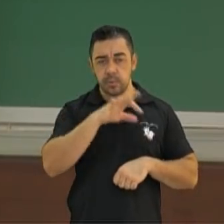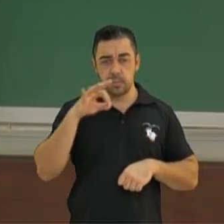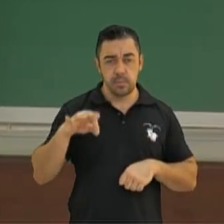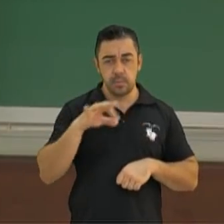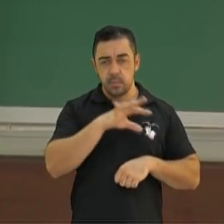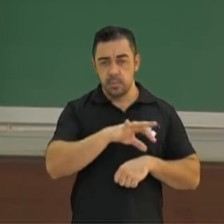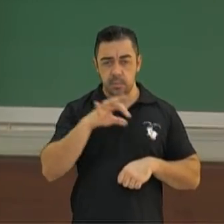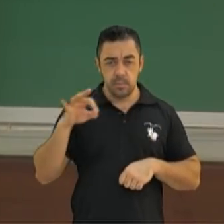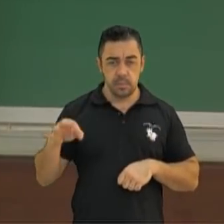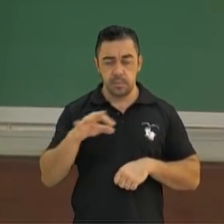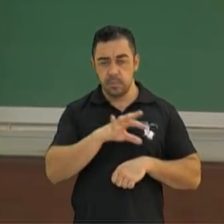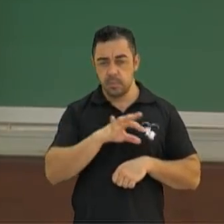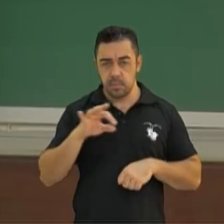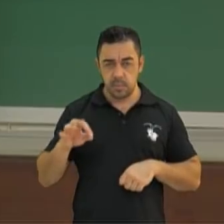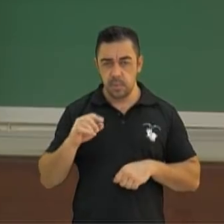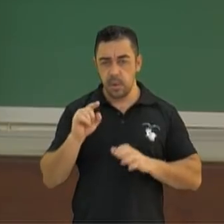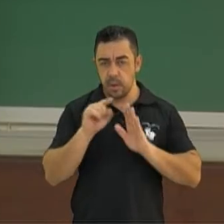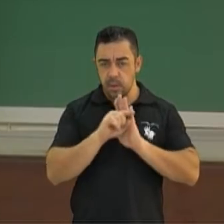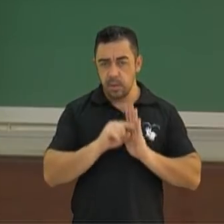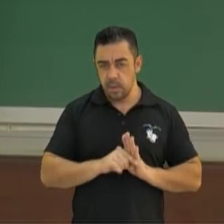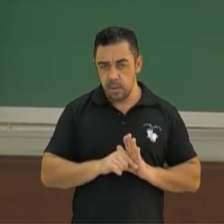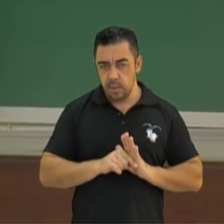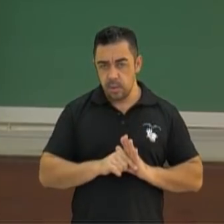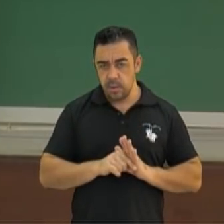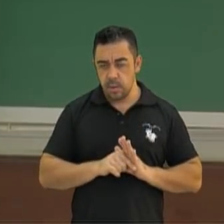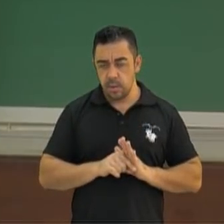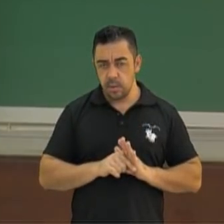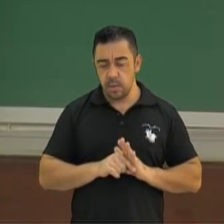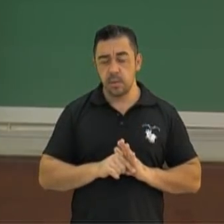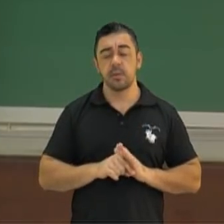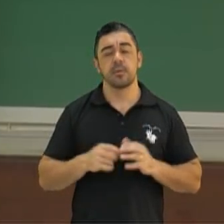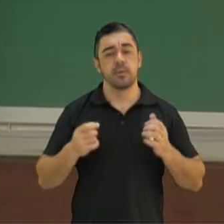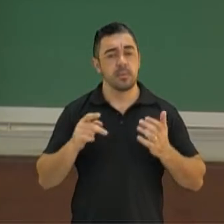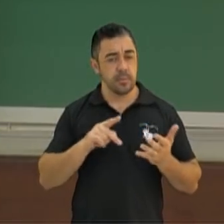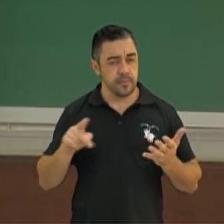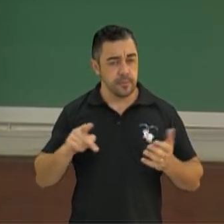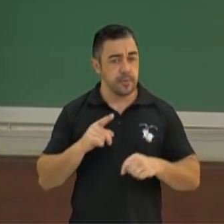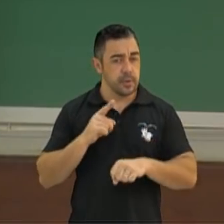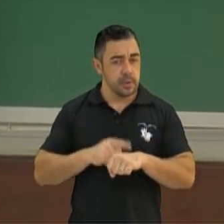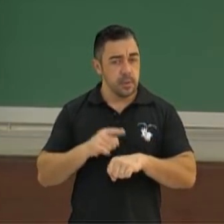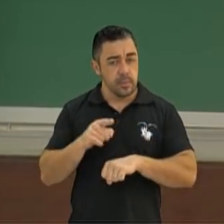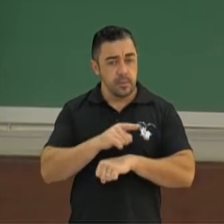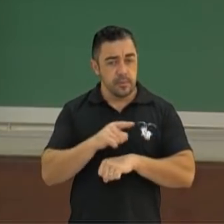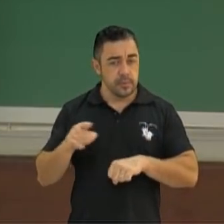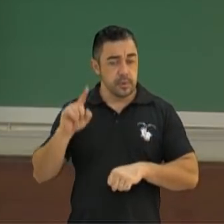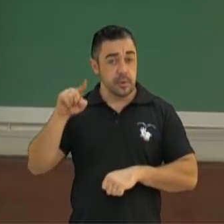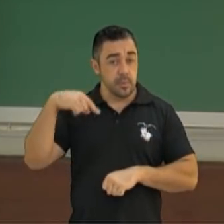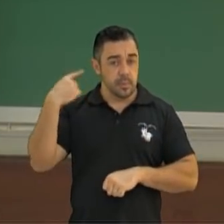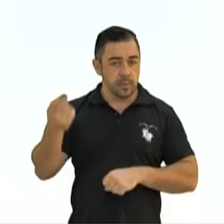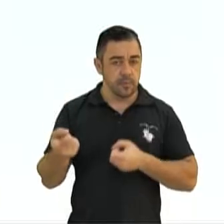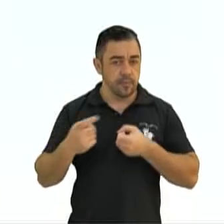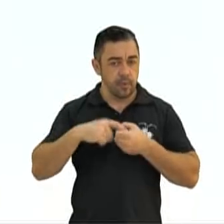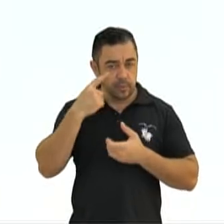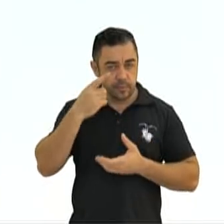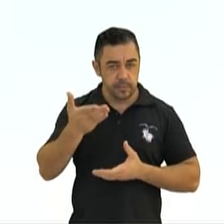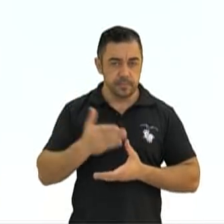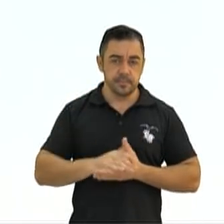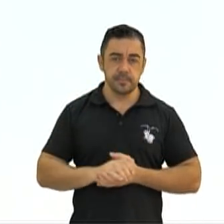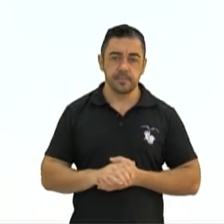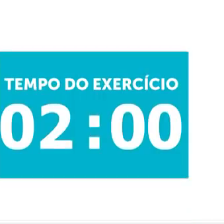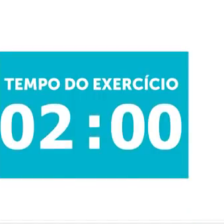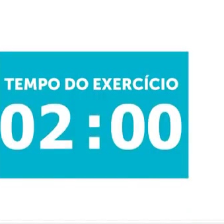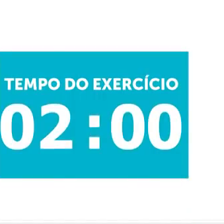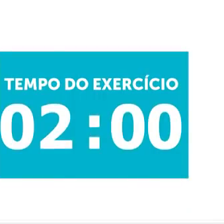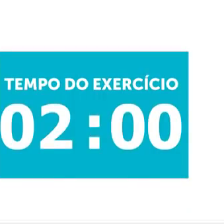amostras, mais habitantes para serem entrevistados? Então, a professora vai dar um tempinho e a gente já volta.